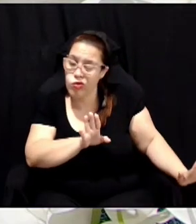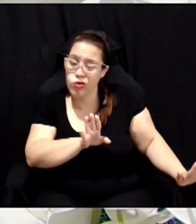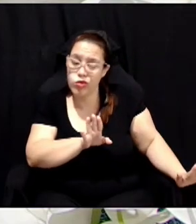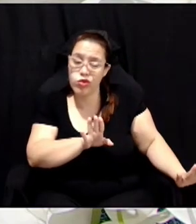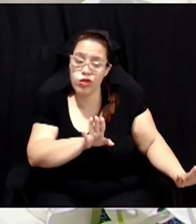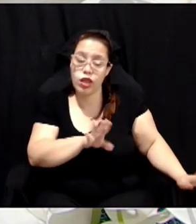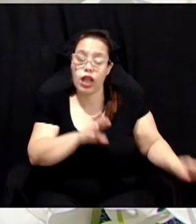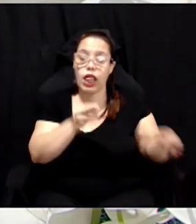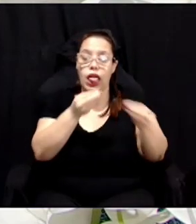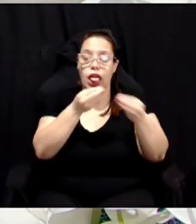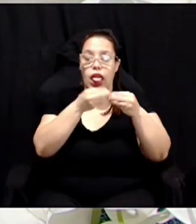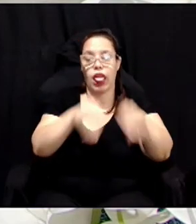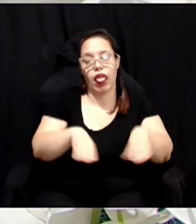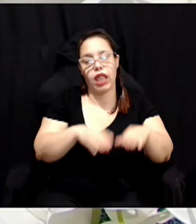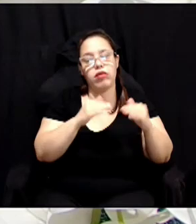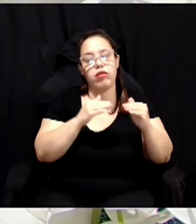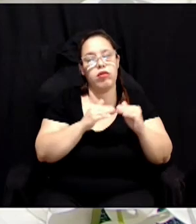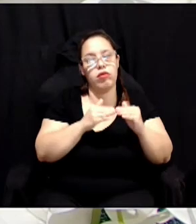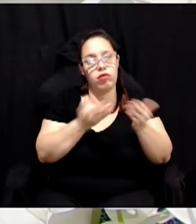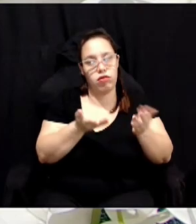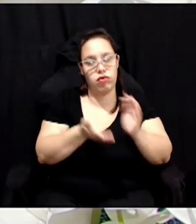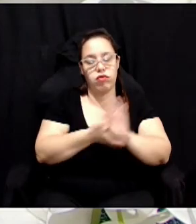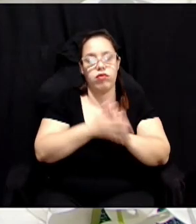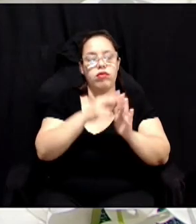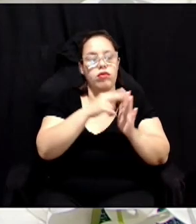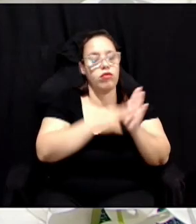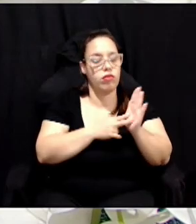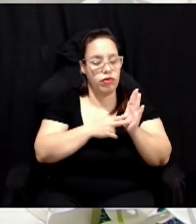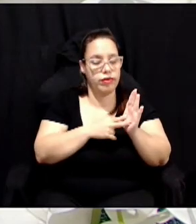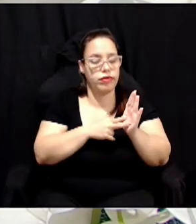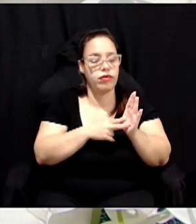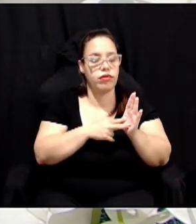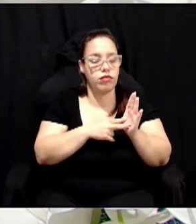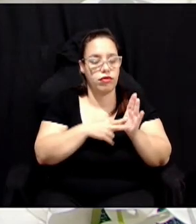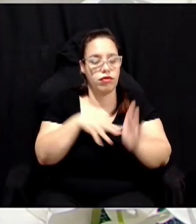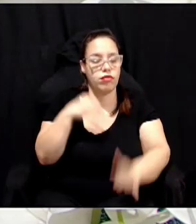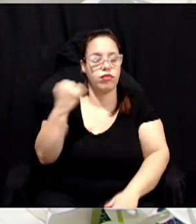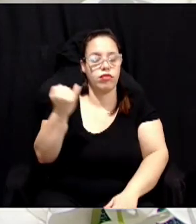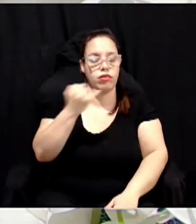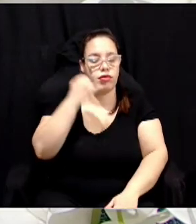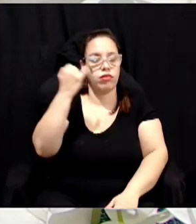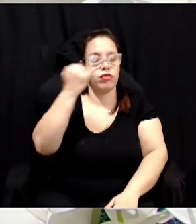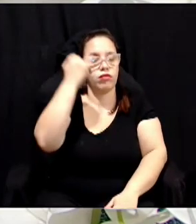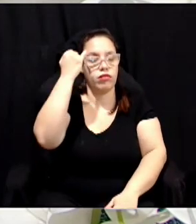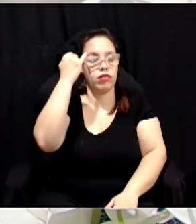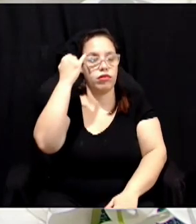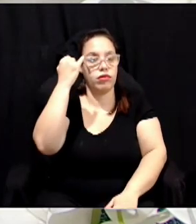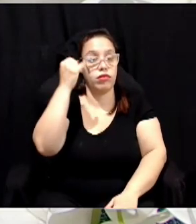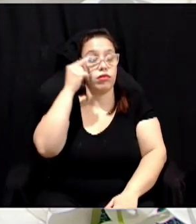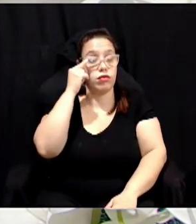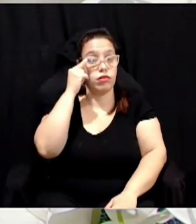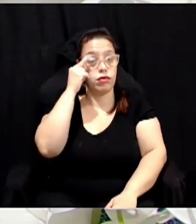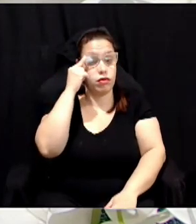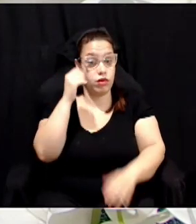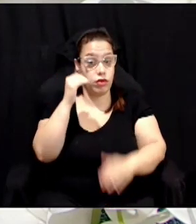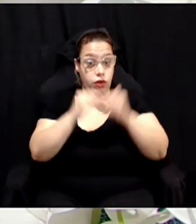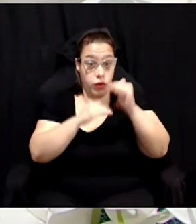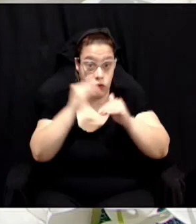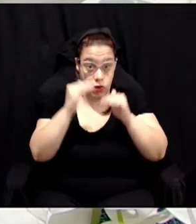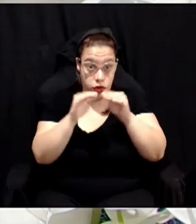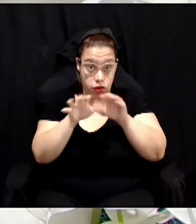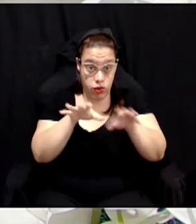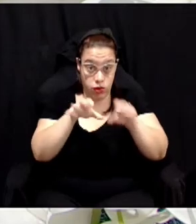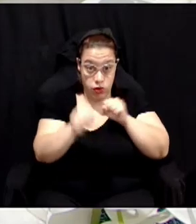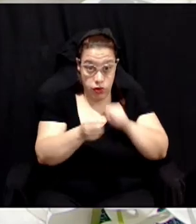toda certeza, né? Porque a leitura, ela é fundamental, sim, ela é essencial na formação, na vida,